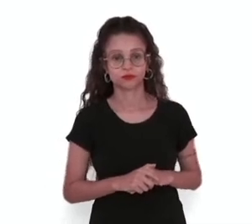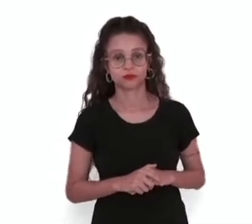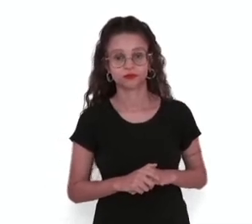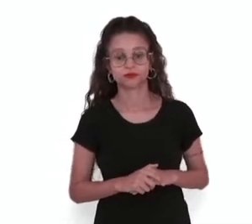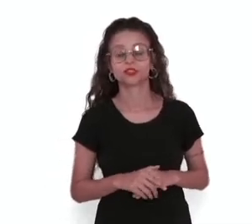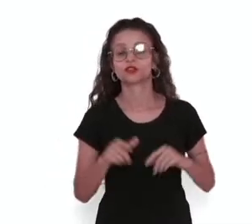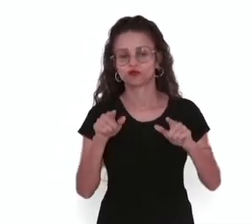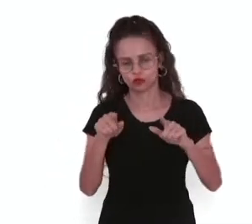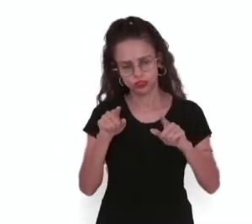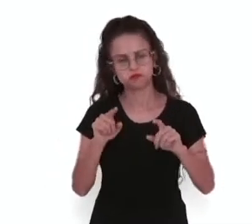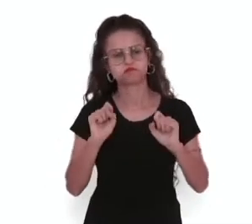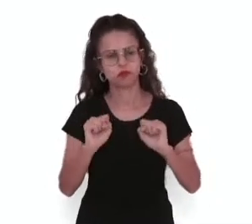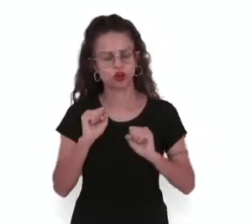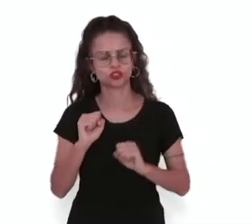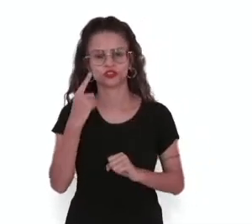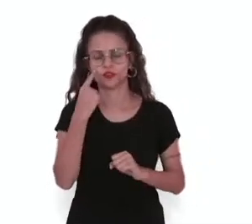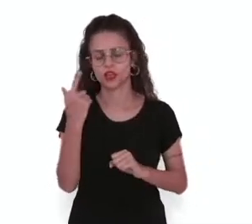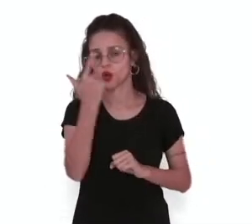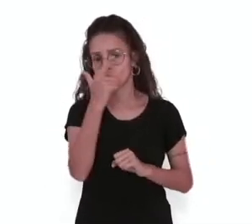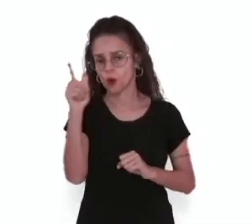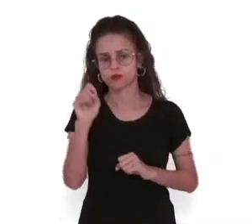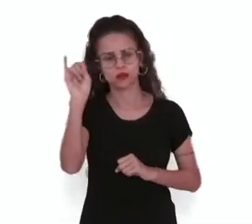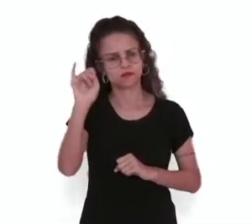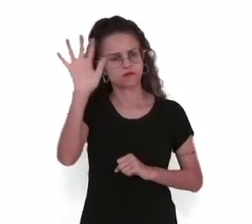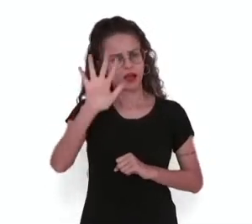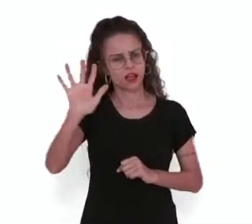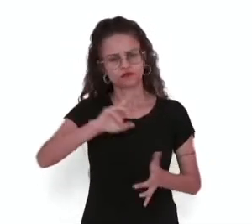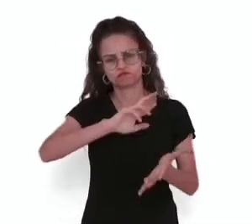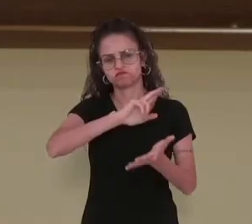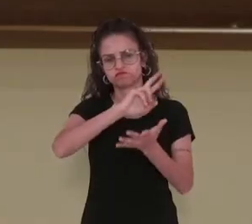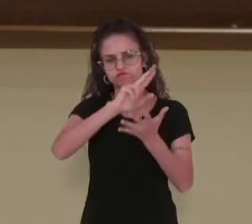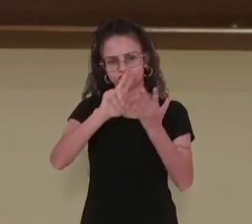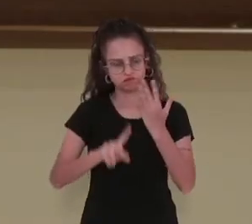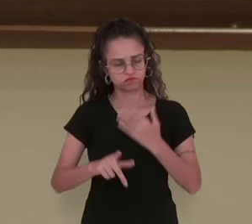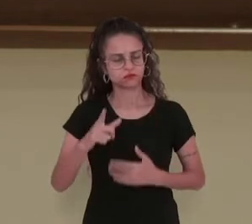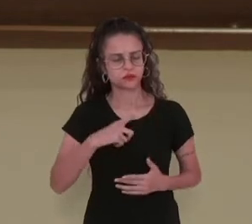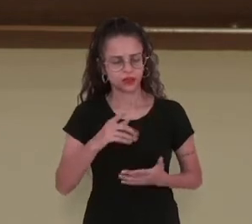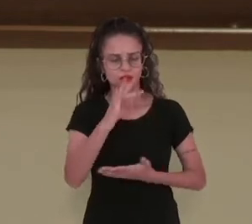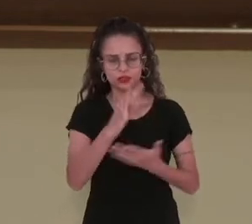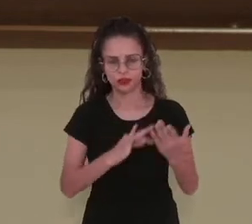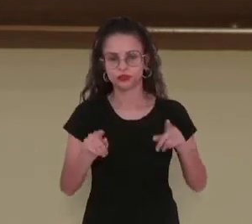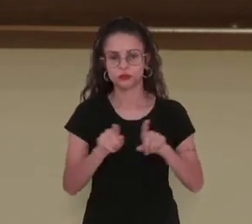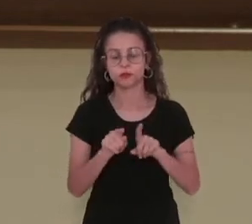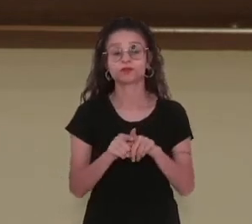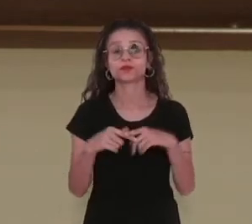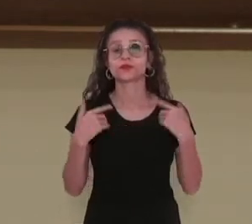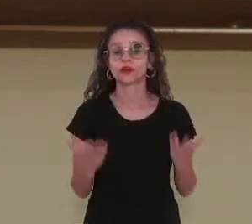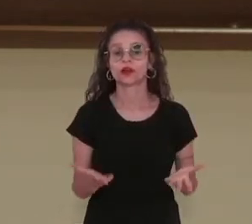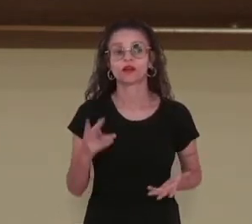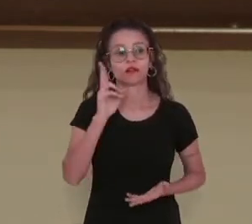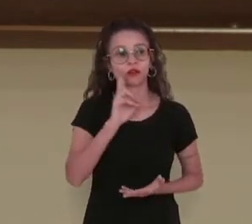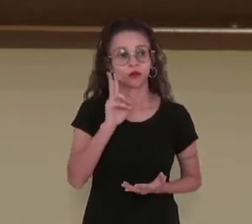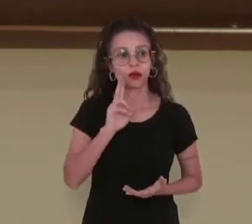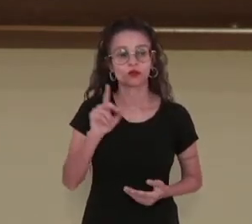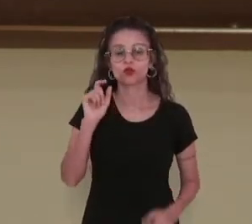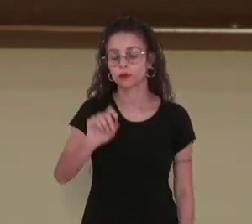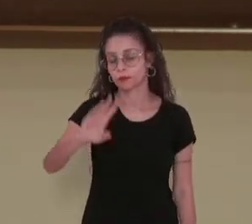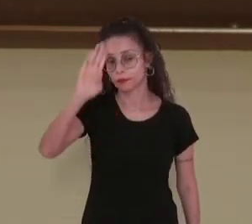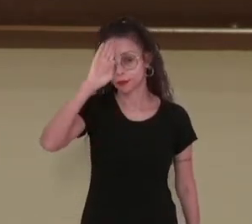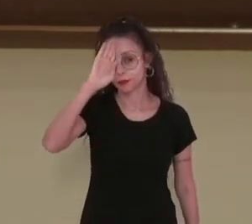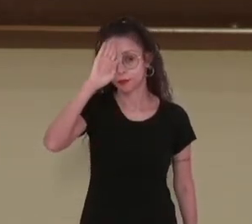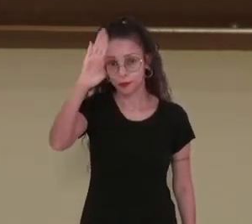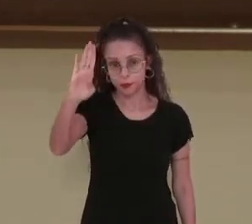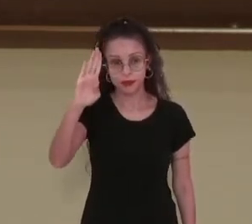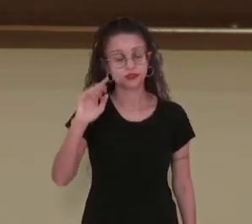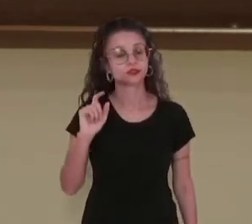www.doex.sp.gov.br. Você vai ter outras imagens lá, outros textos. Lembrando, então, que o principal